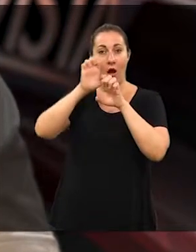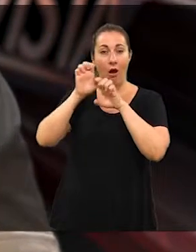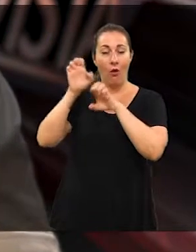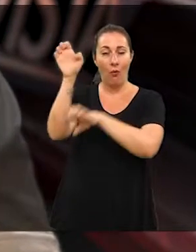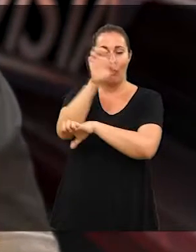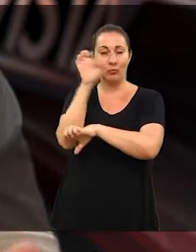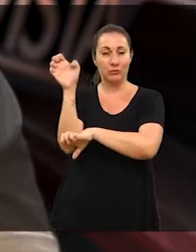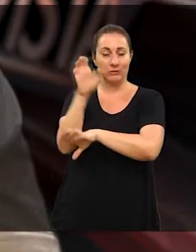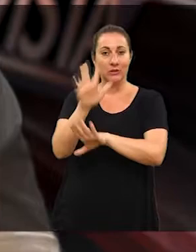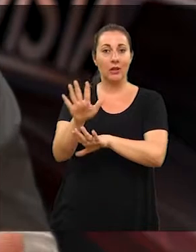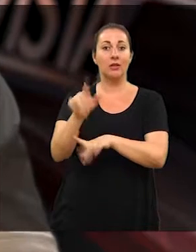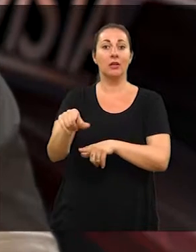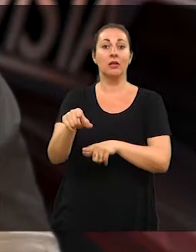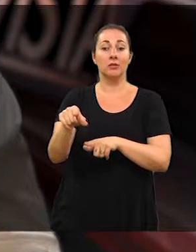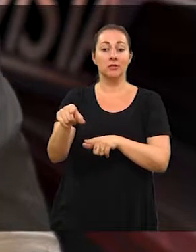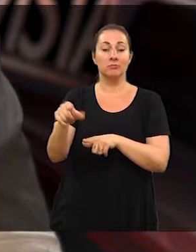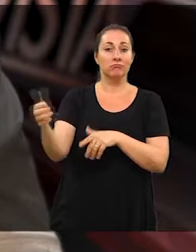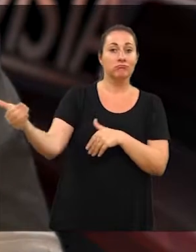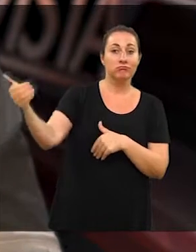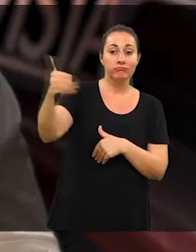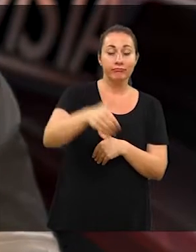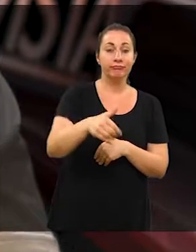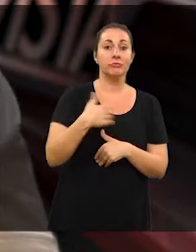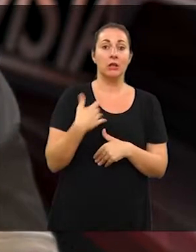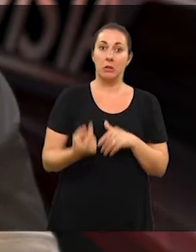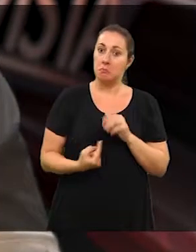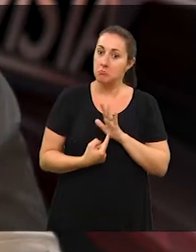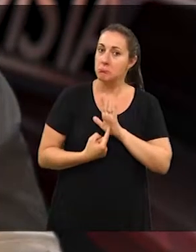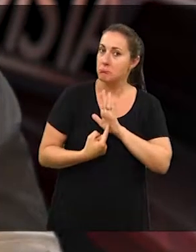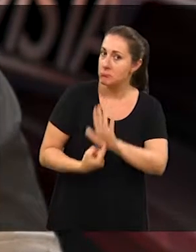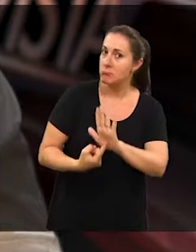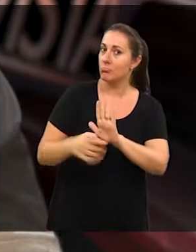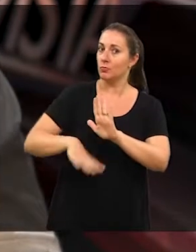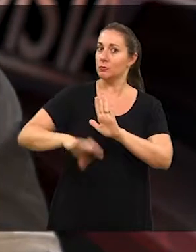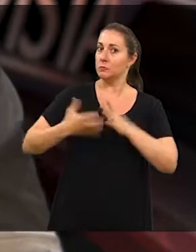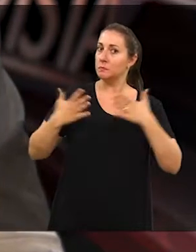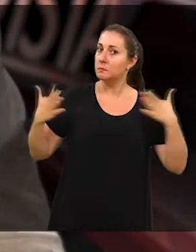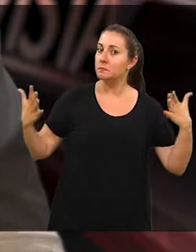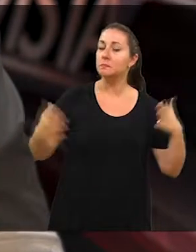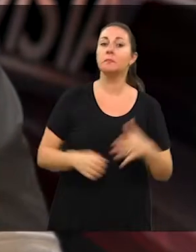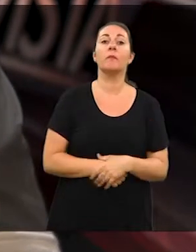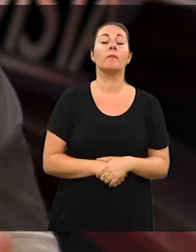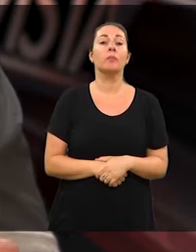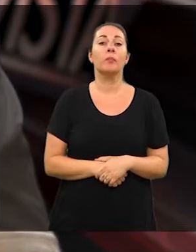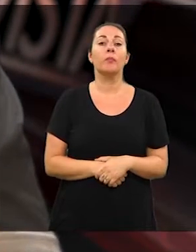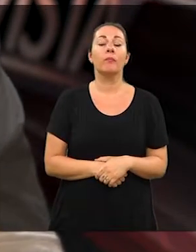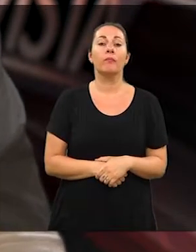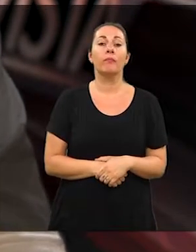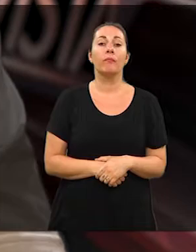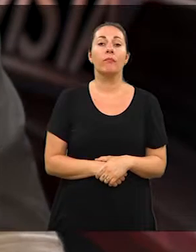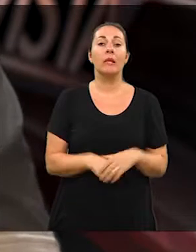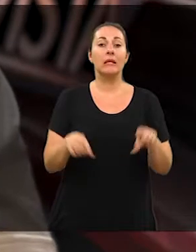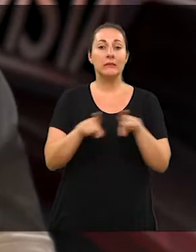Educação, vai estar aí, a gente vai ter que fazer uma apresentação grande para ele, né? E também em